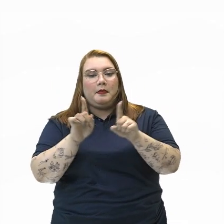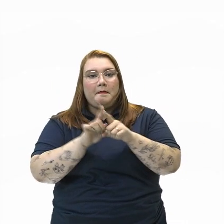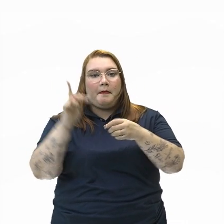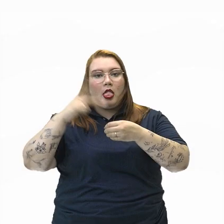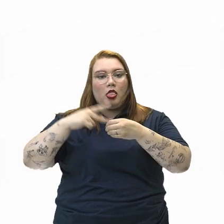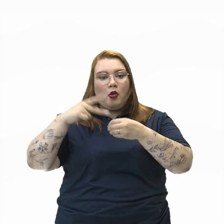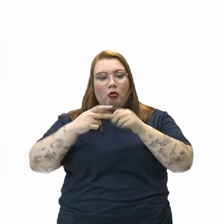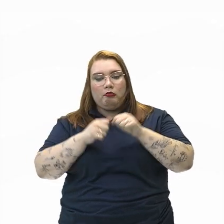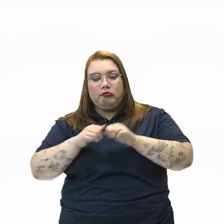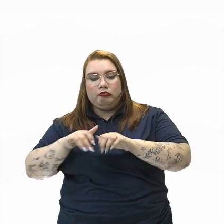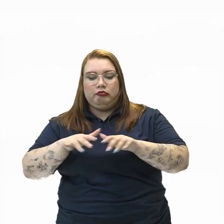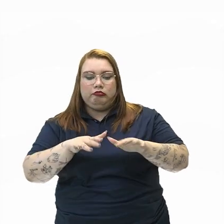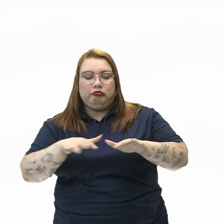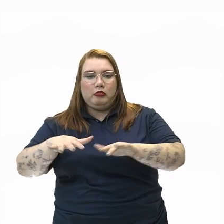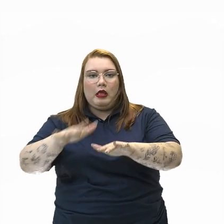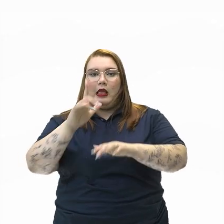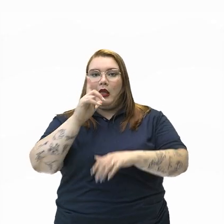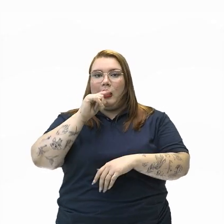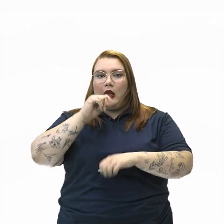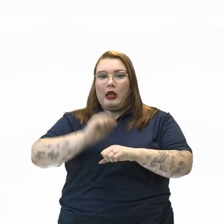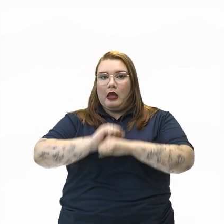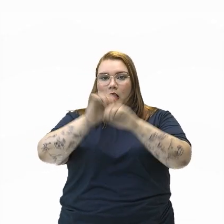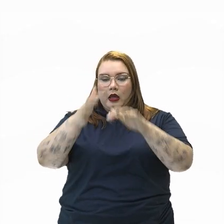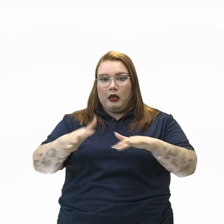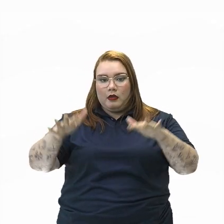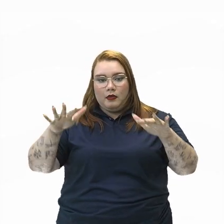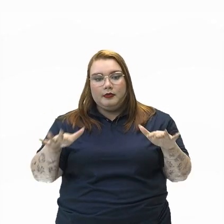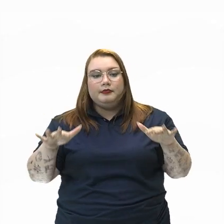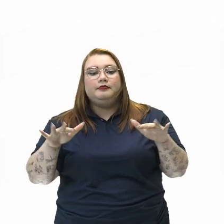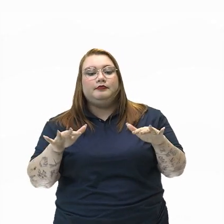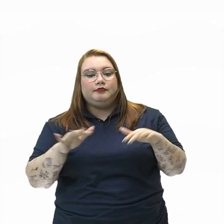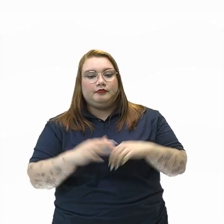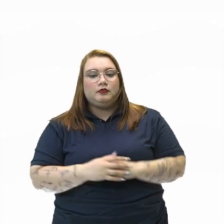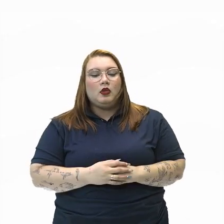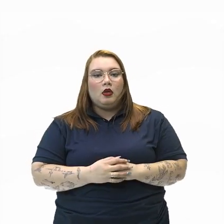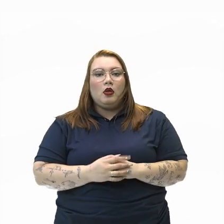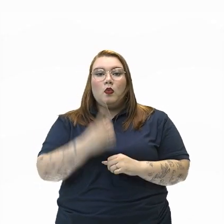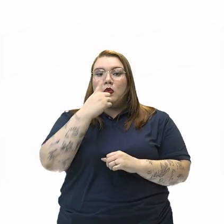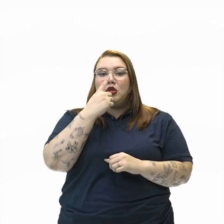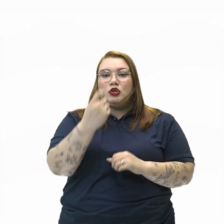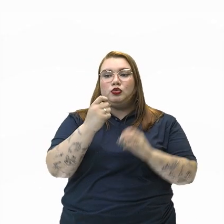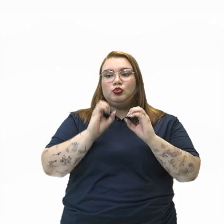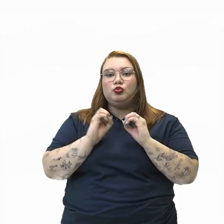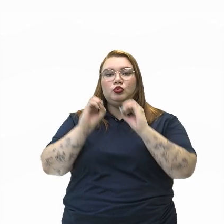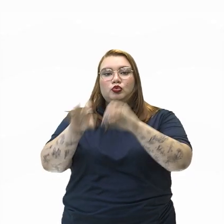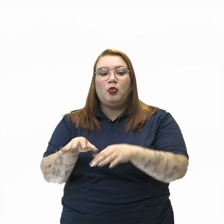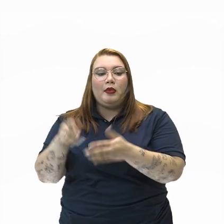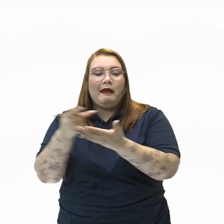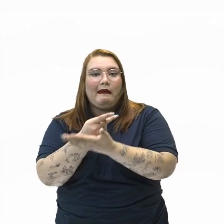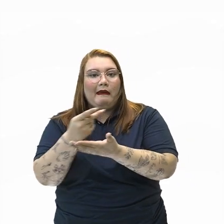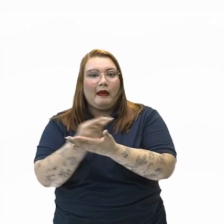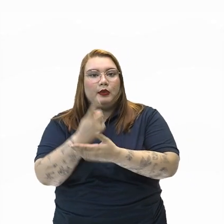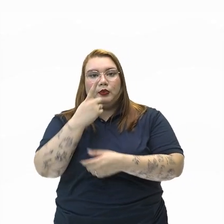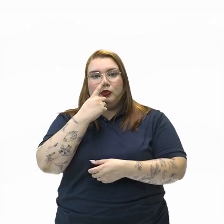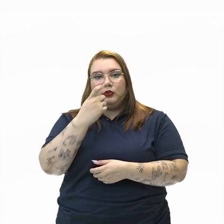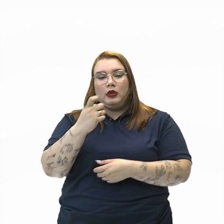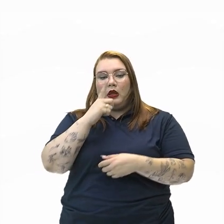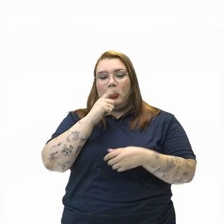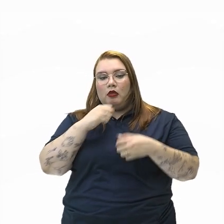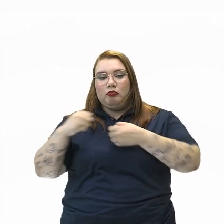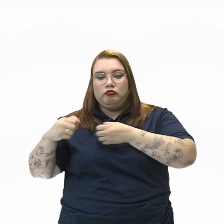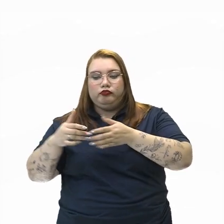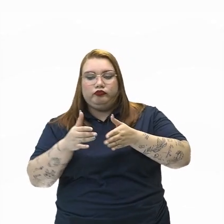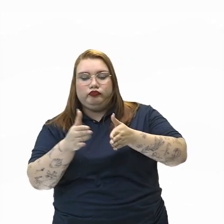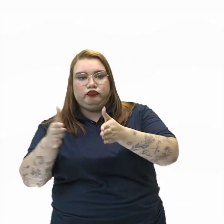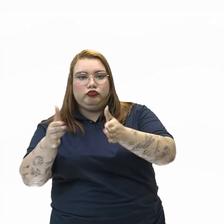de petróleo que vai poluir ali aquela água, descarte indevido de resíduos nos